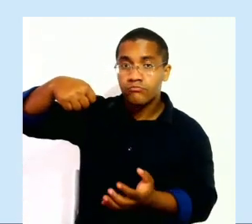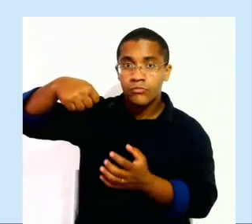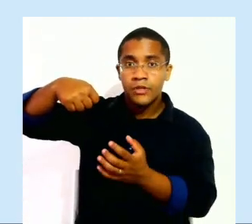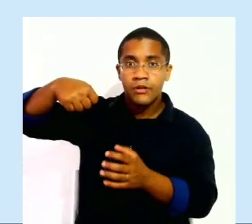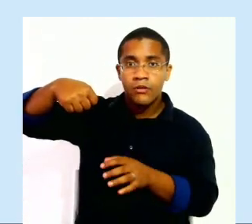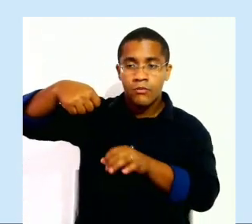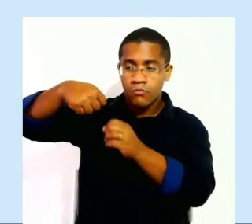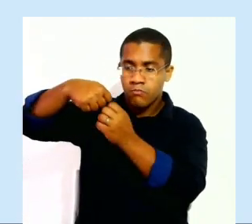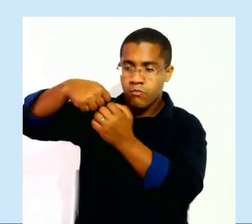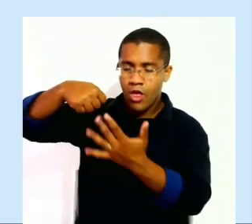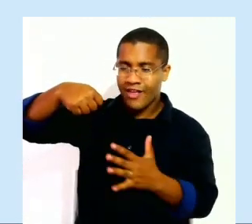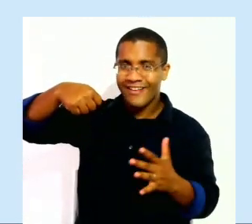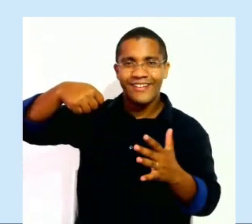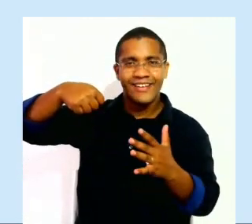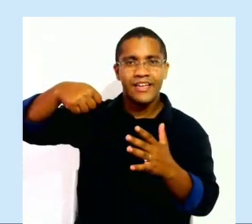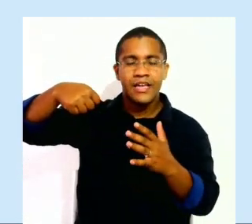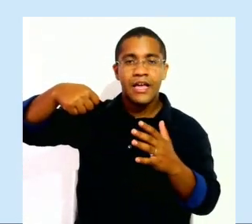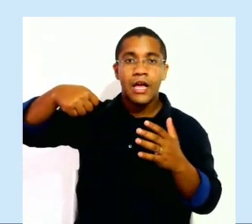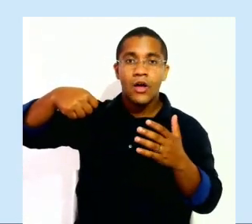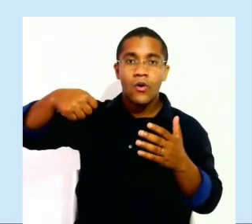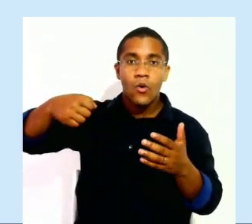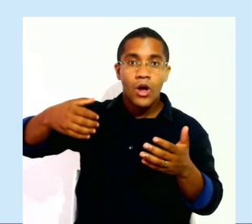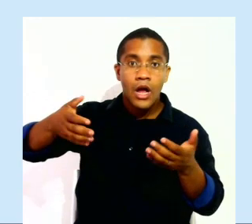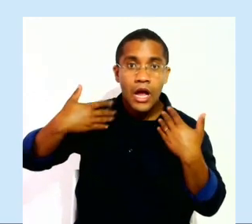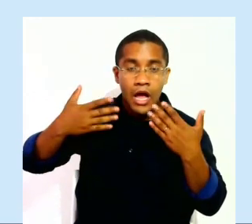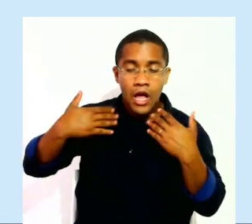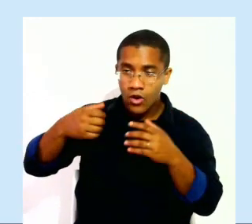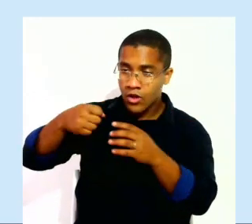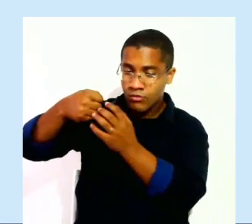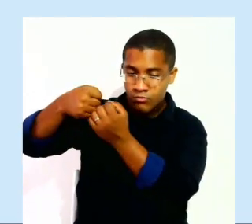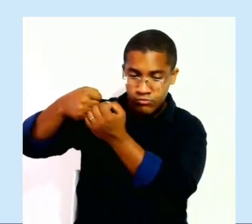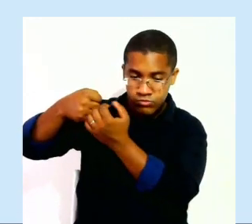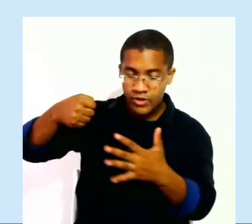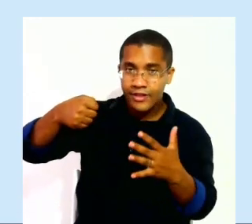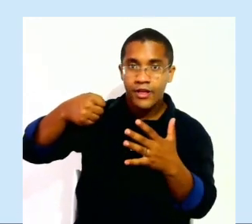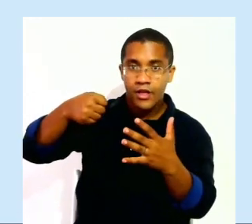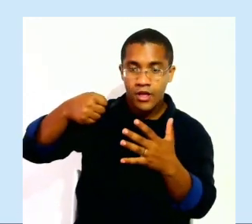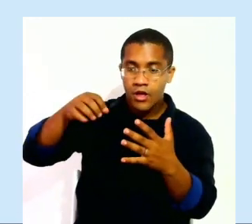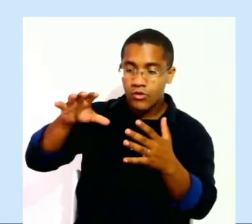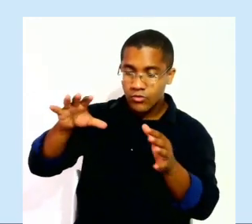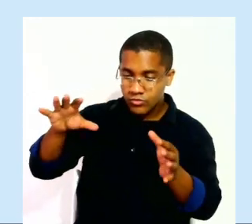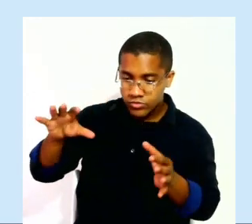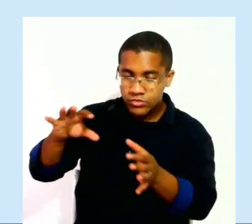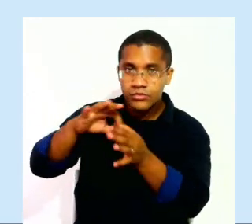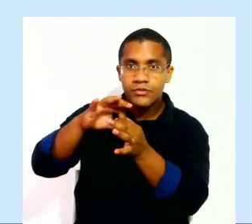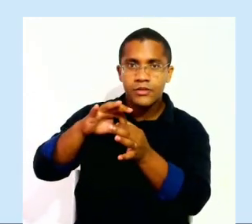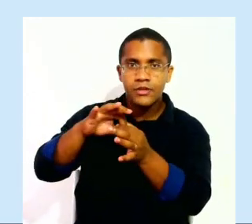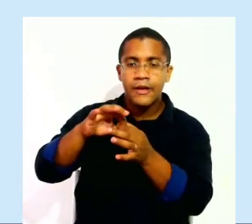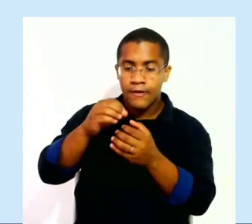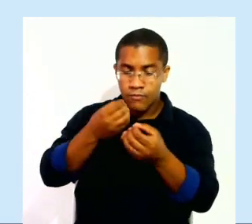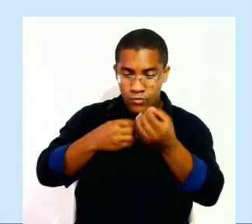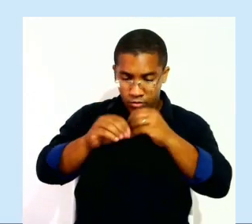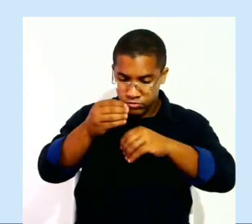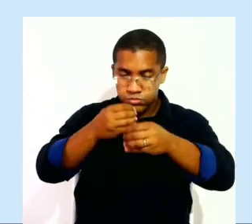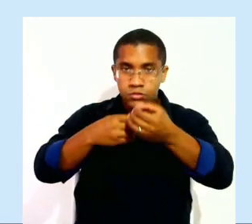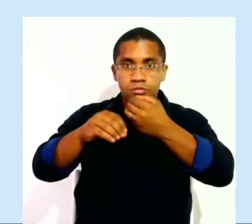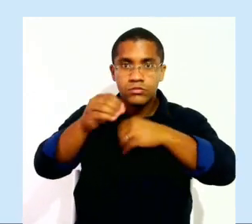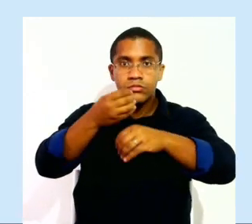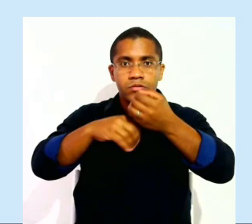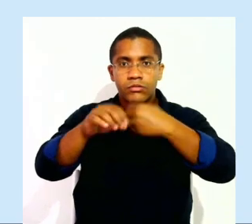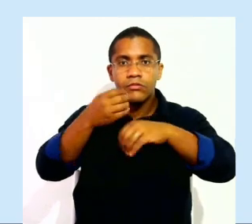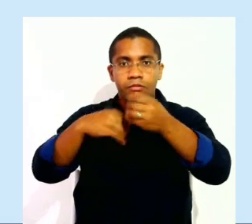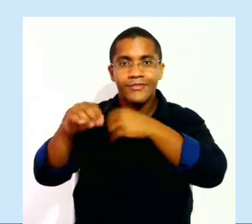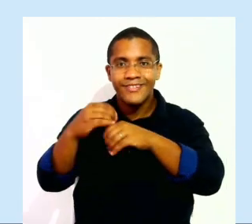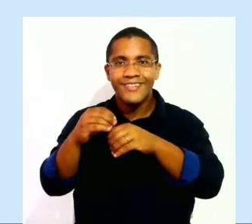corpo porque o calor ele pode fluir de um ponto para o outro, molécula a molécula, de